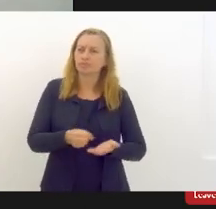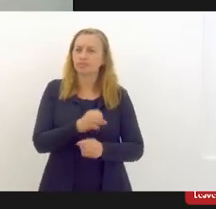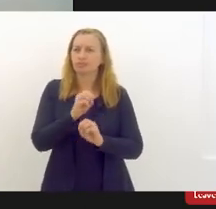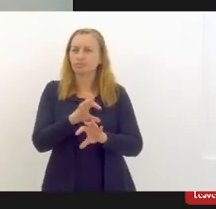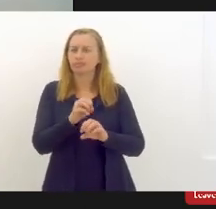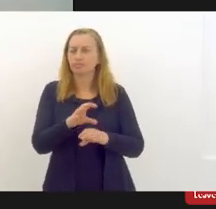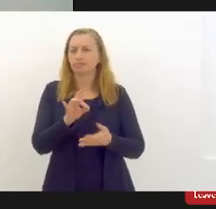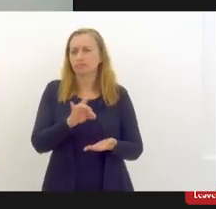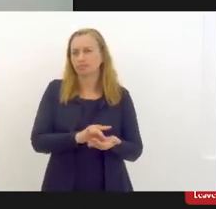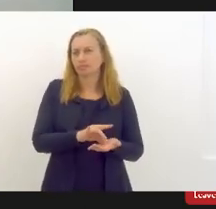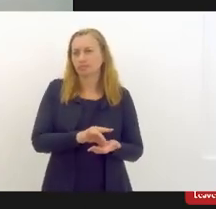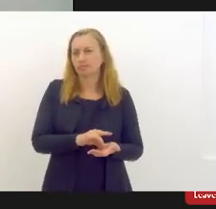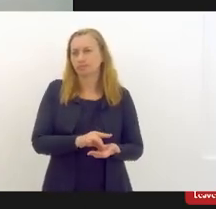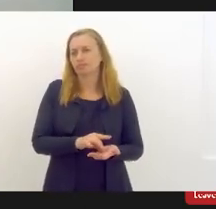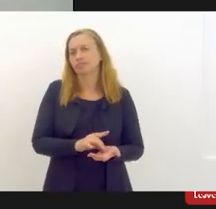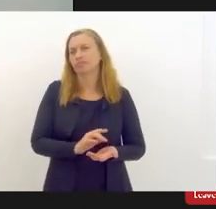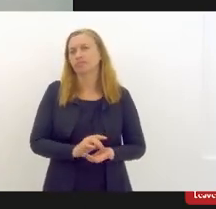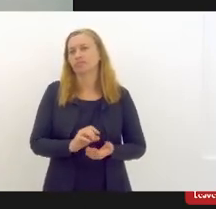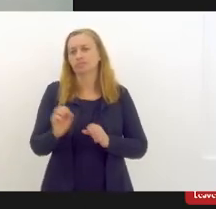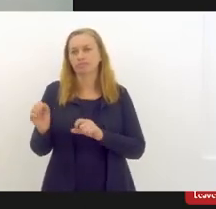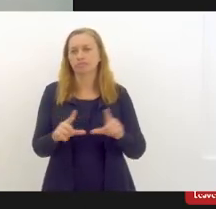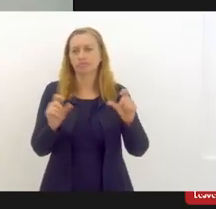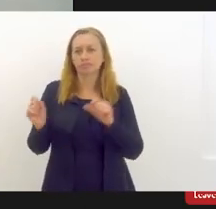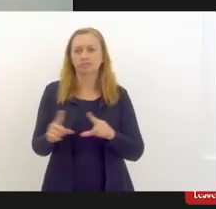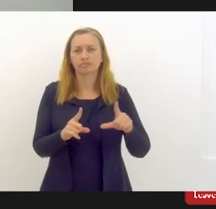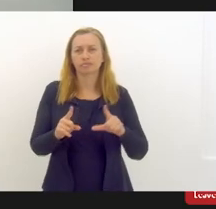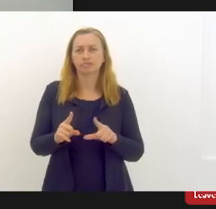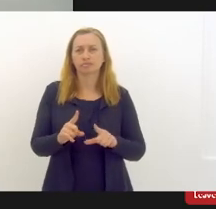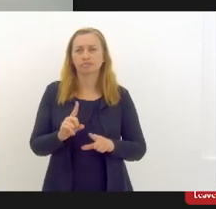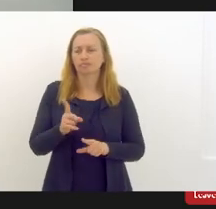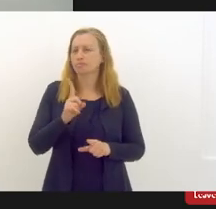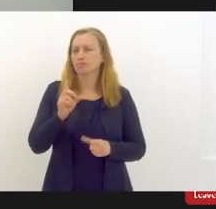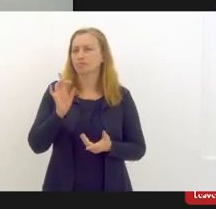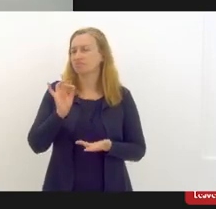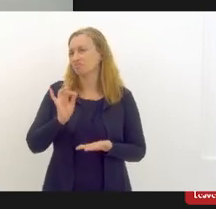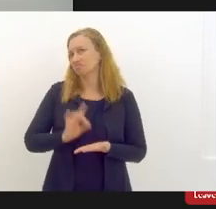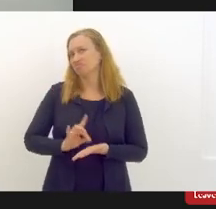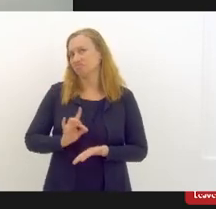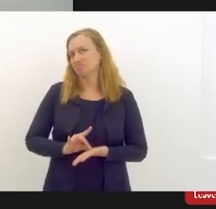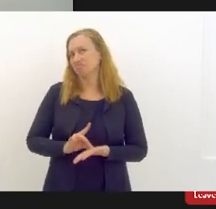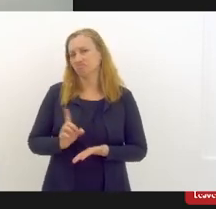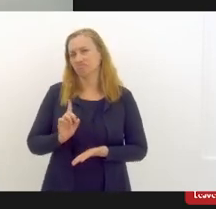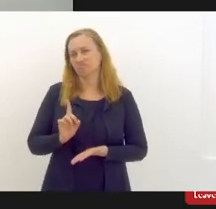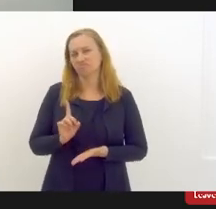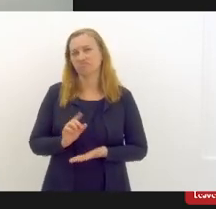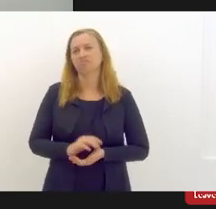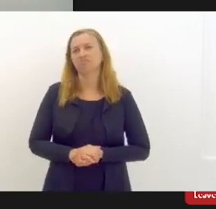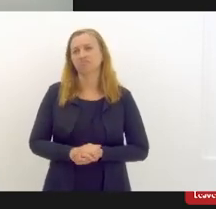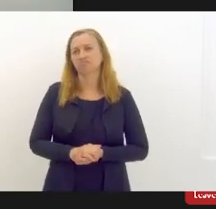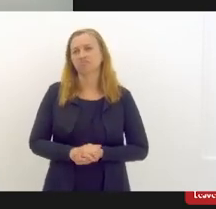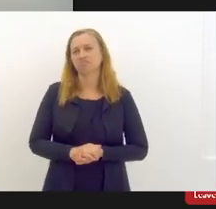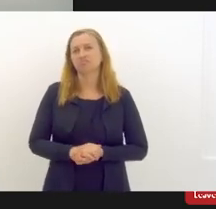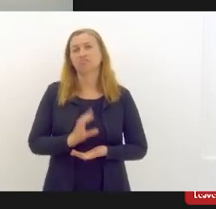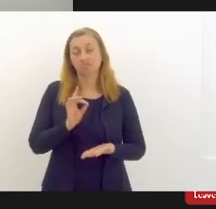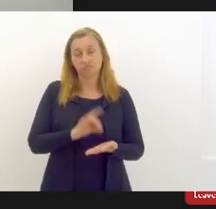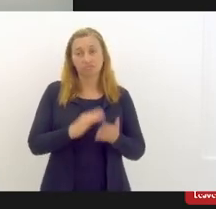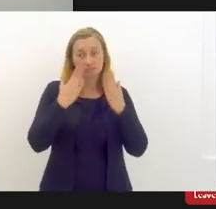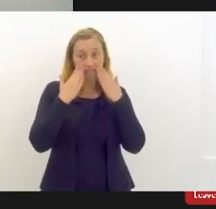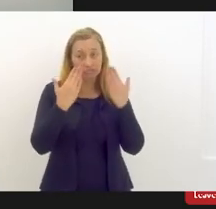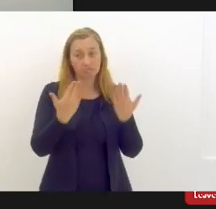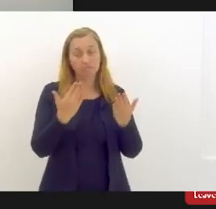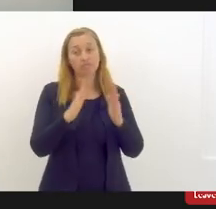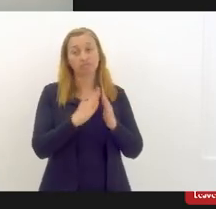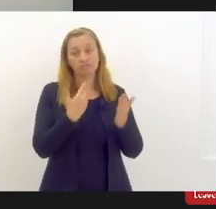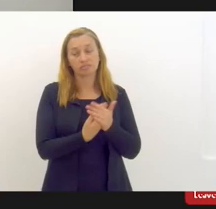realidade dos slides conflita muito com a verdade, com a realidade que as escolas apresentam.